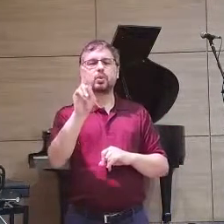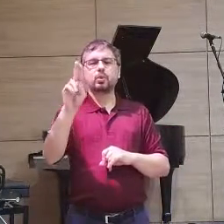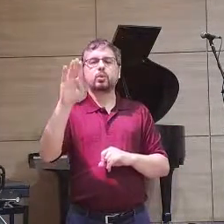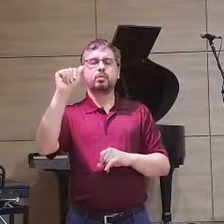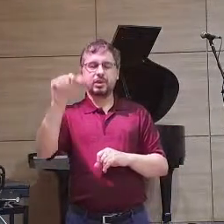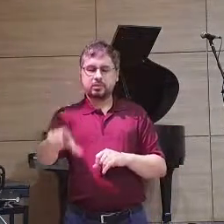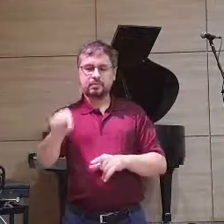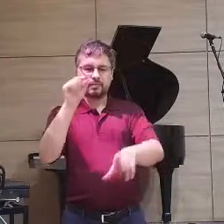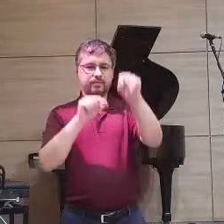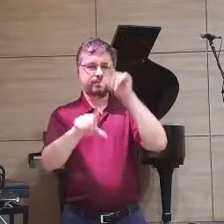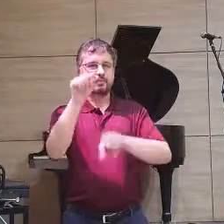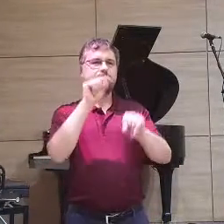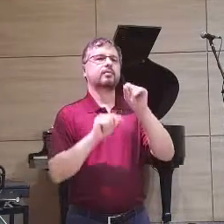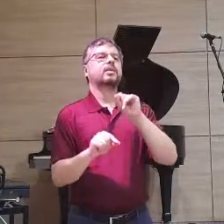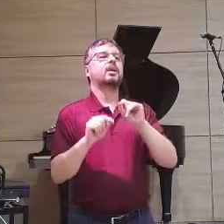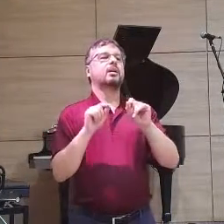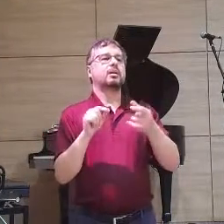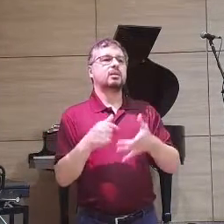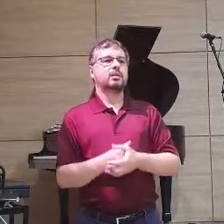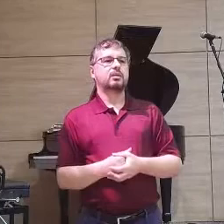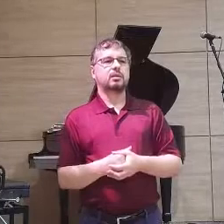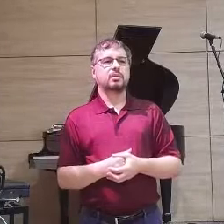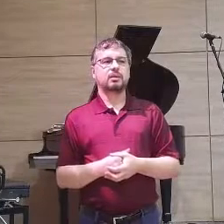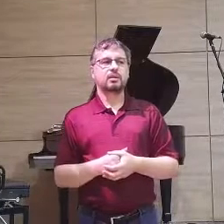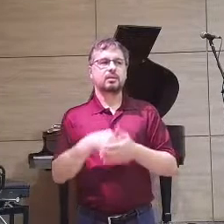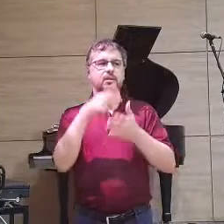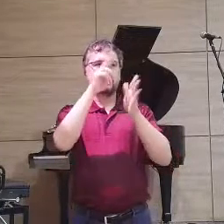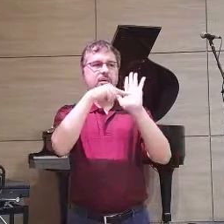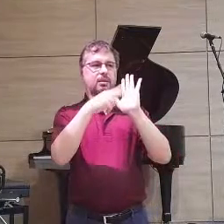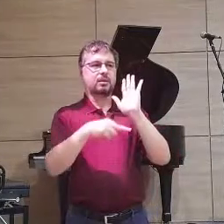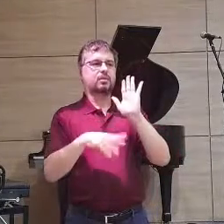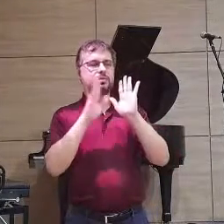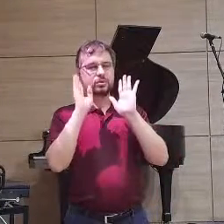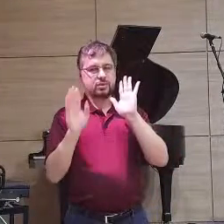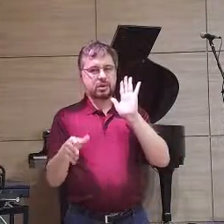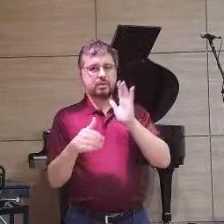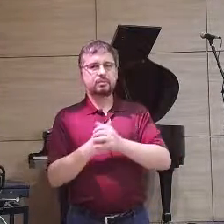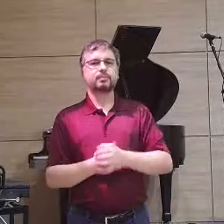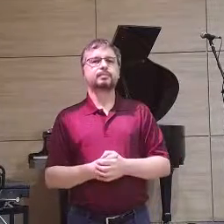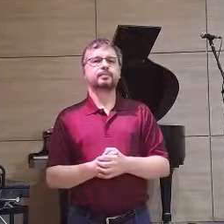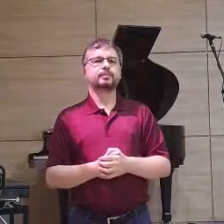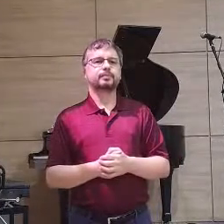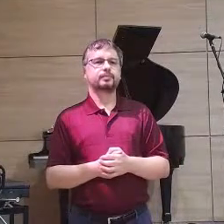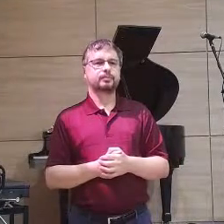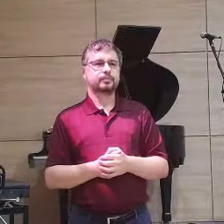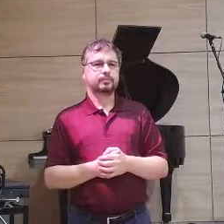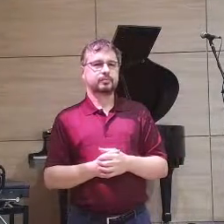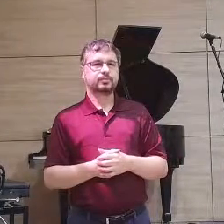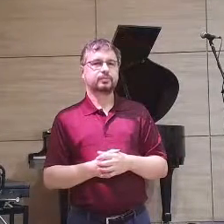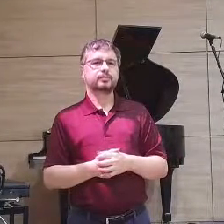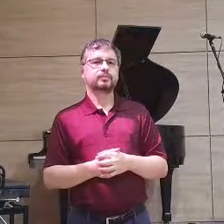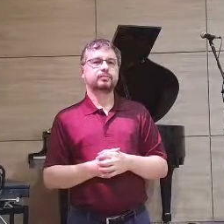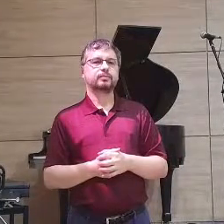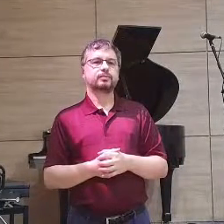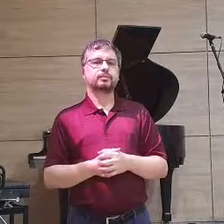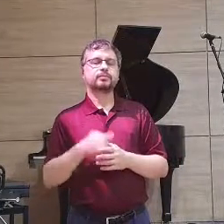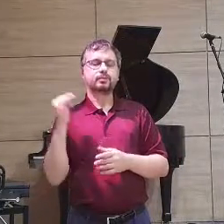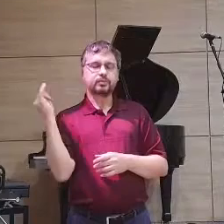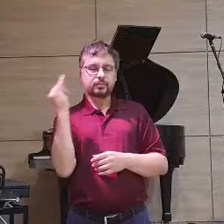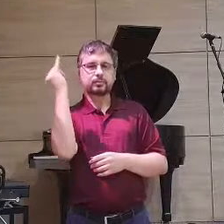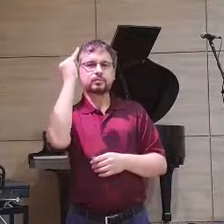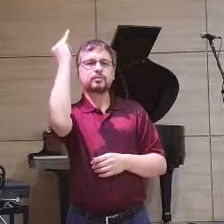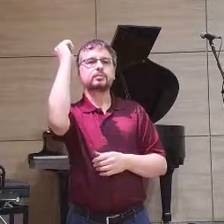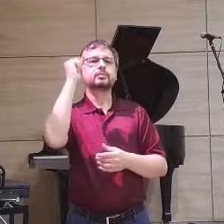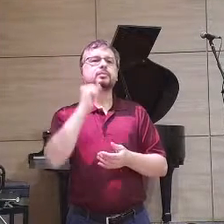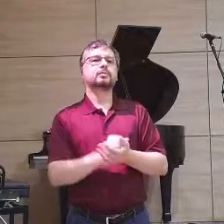de Matias Ok então tudo isso aqui a leitura feita depois você pode pensar e escrever e os versículos bíblicos é importante a gente